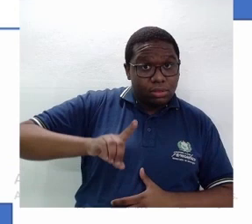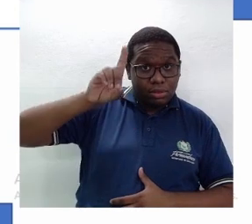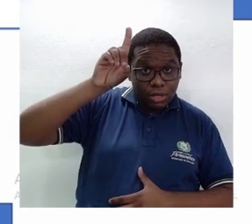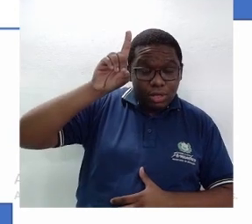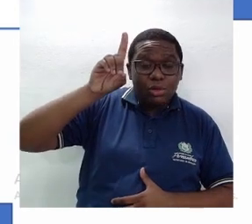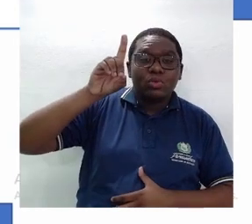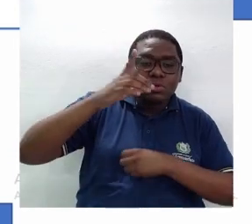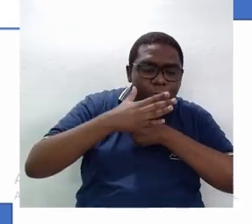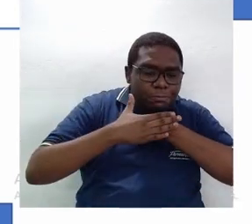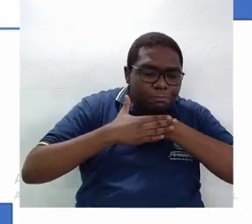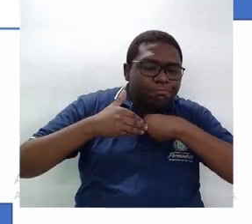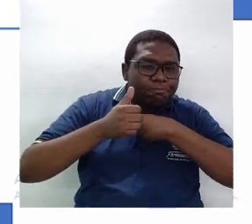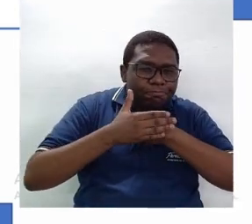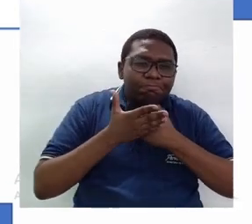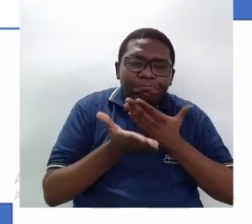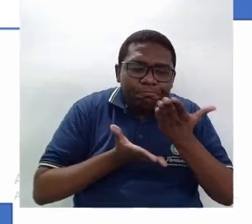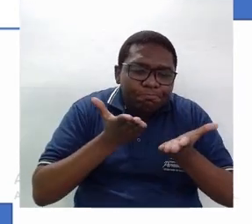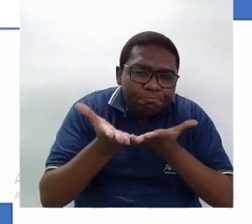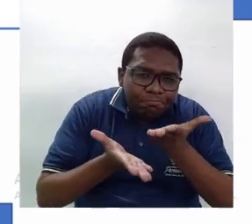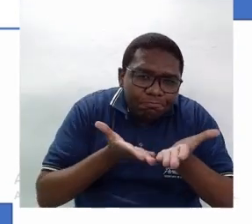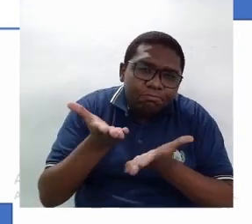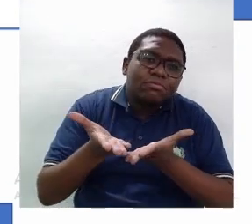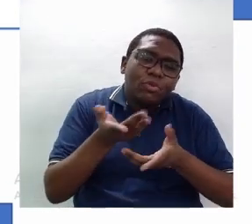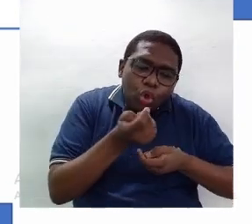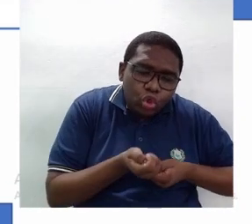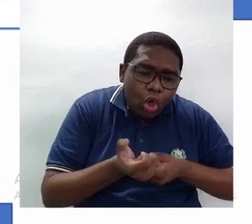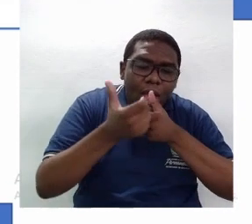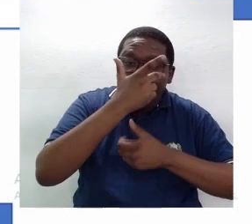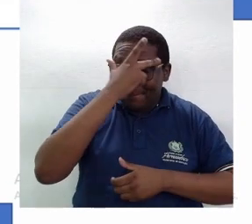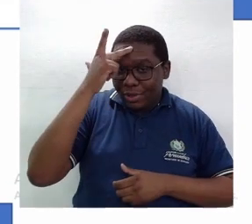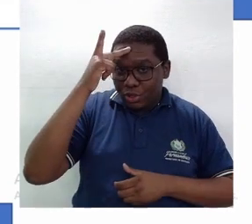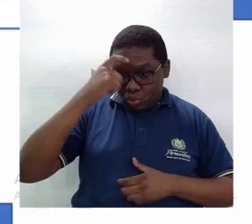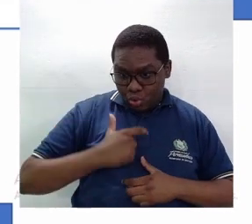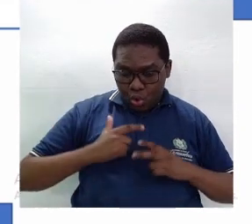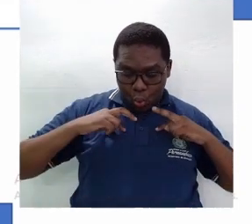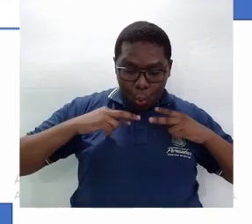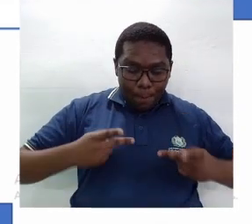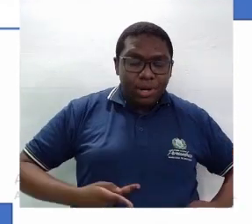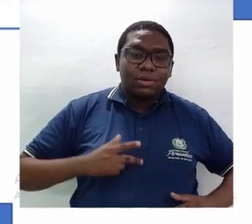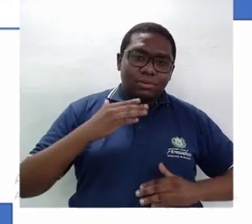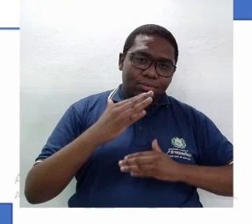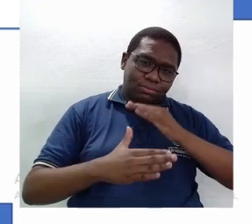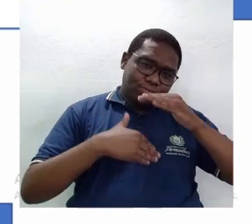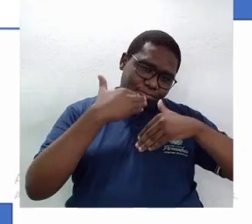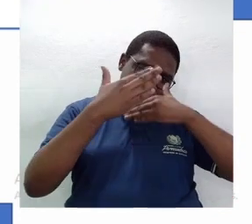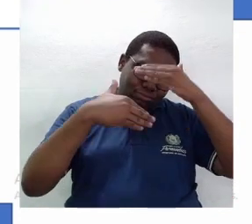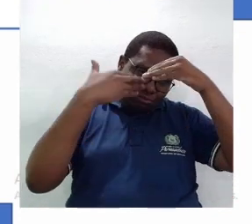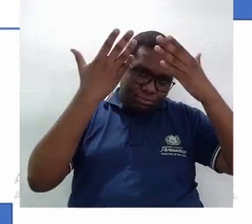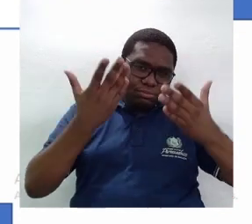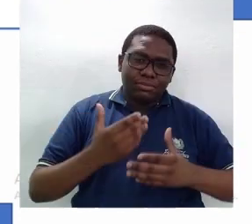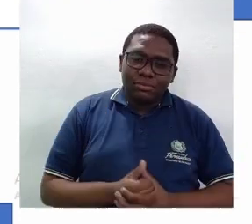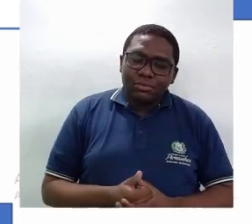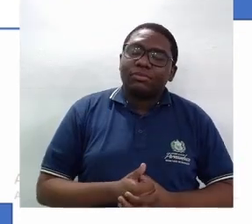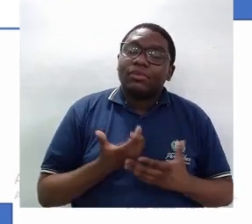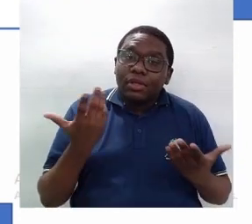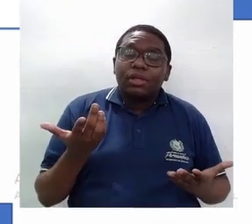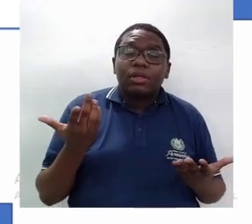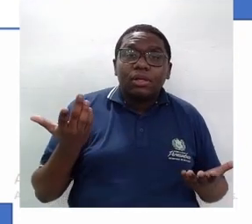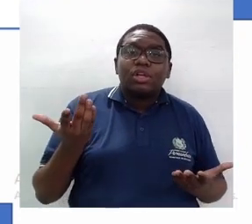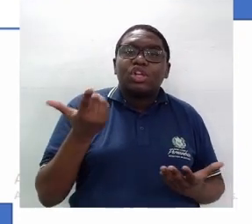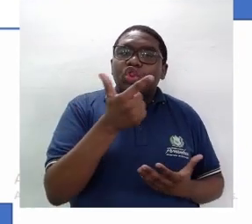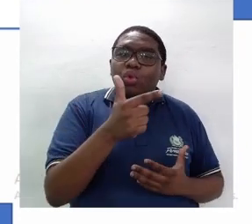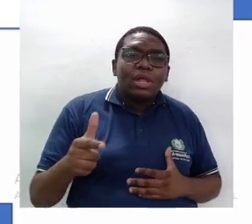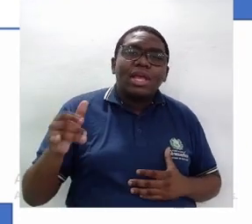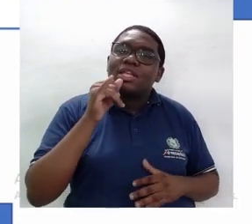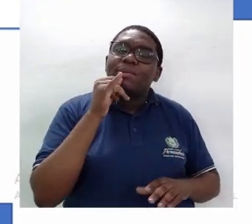a caridade e a evolução do ser humano. Vejam só, para eles não existe